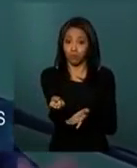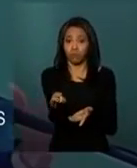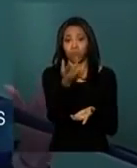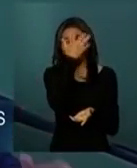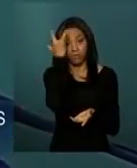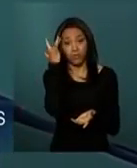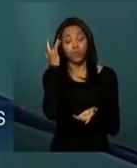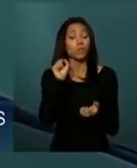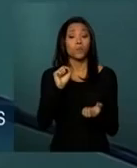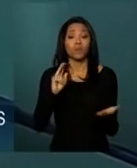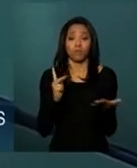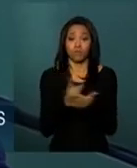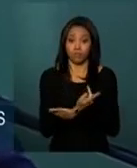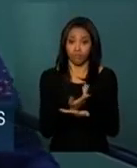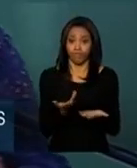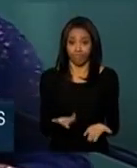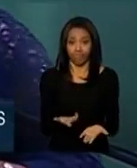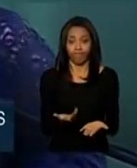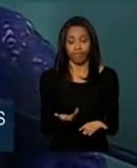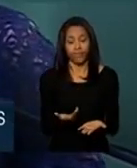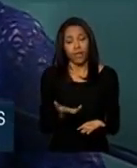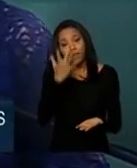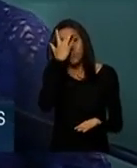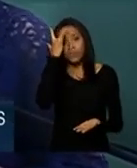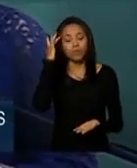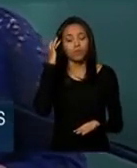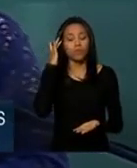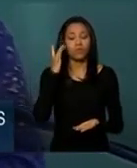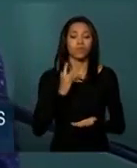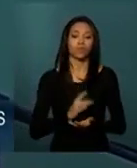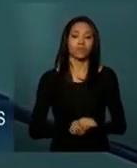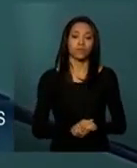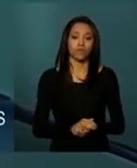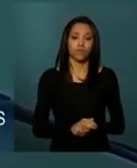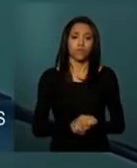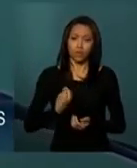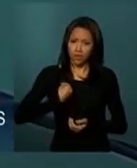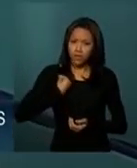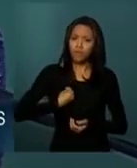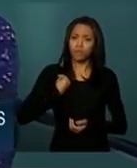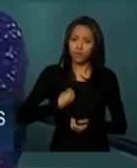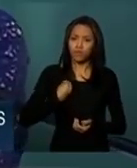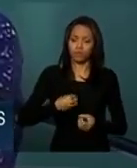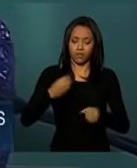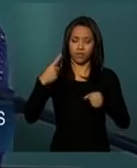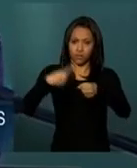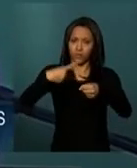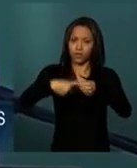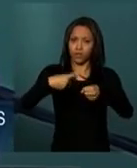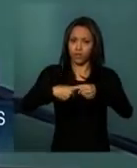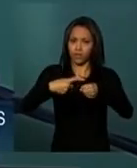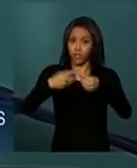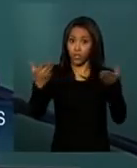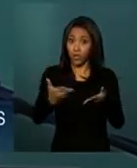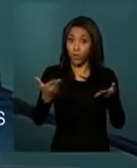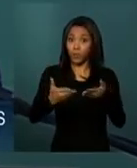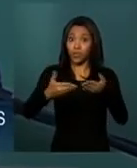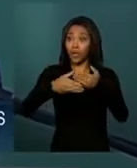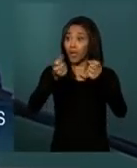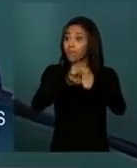E o que que acontece? Acontece que as pessoas que vivem nas cidades, que hoje são a maioria